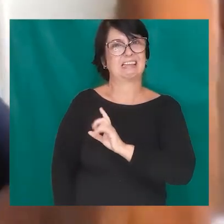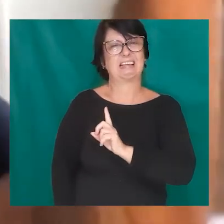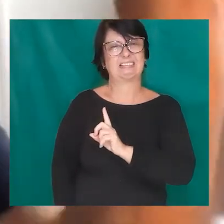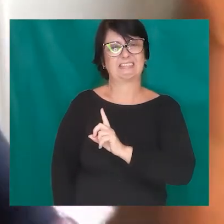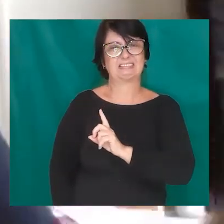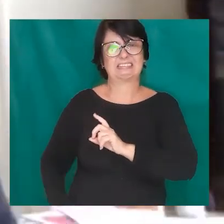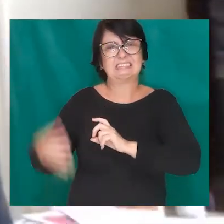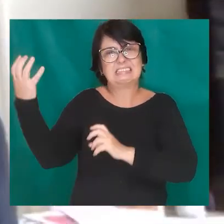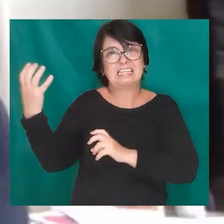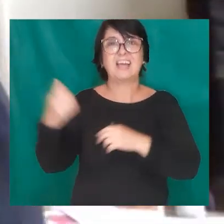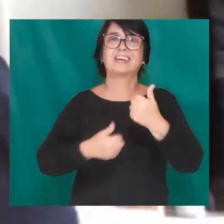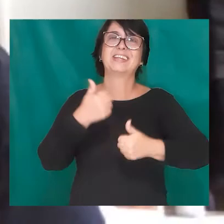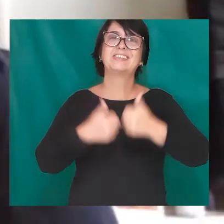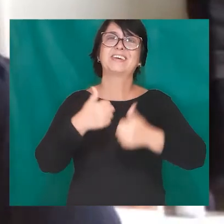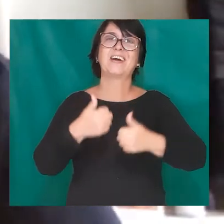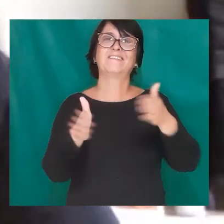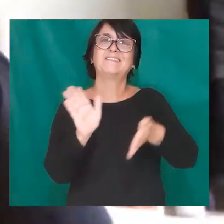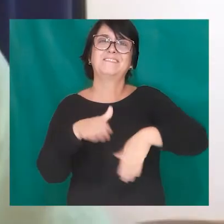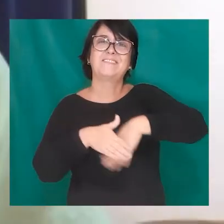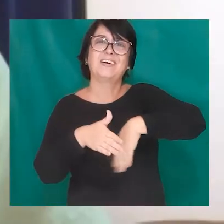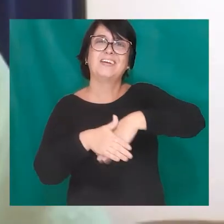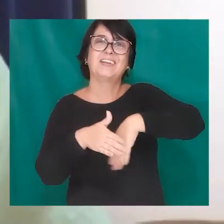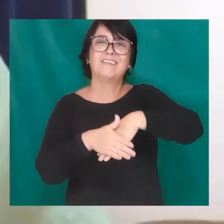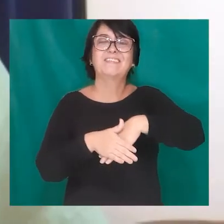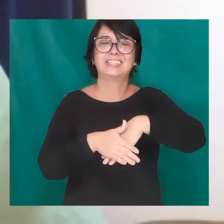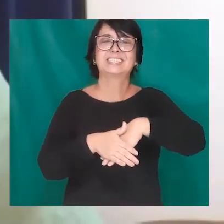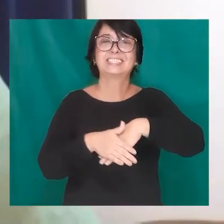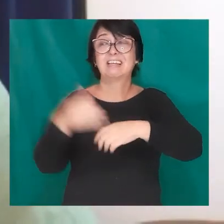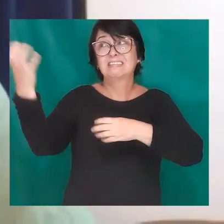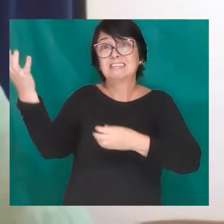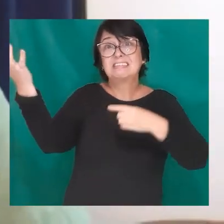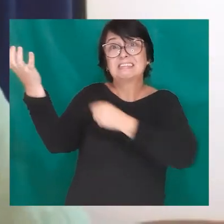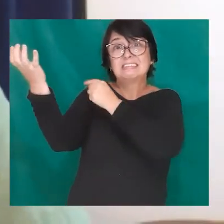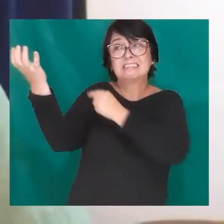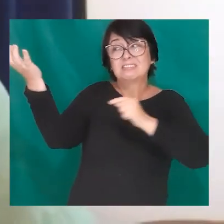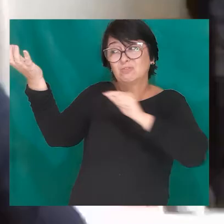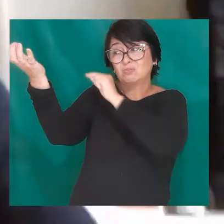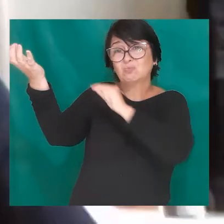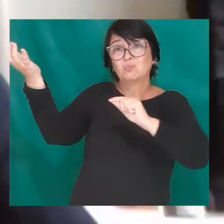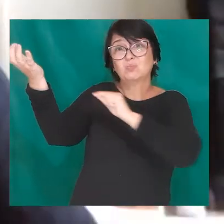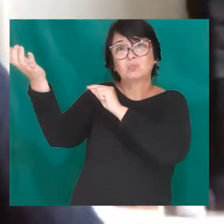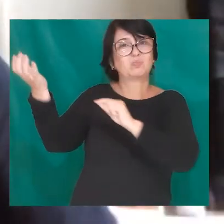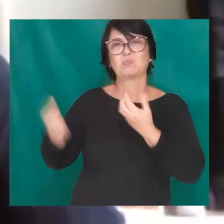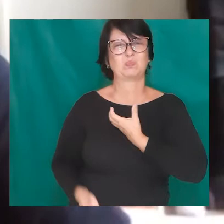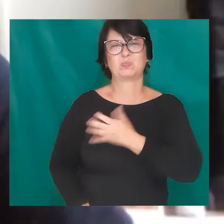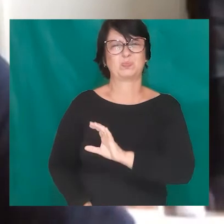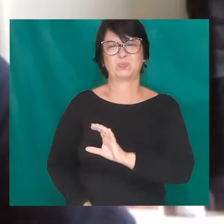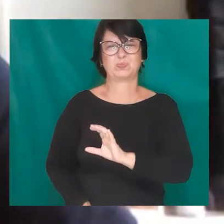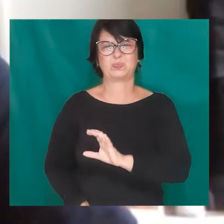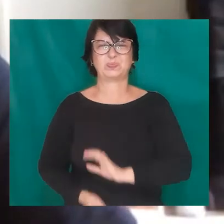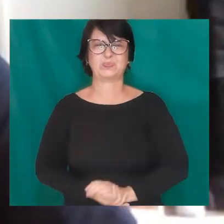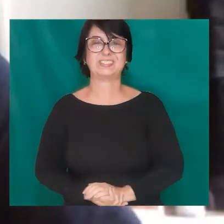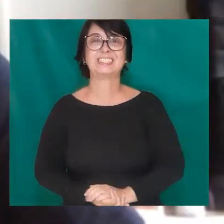naquela posição, eu queria jogar bola, e o violino clássico não queria aprender muito, assim,